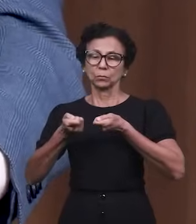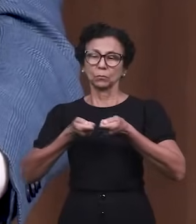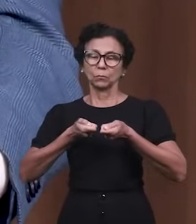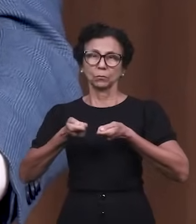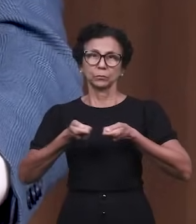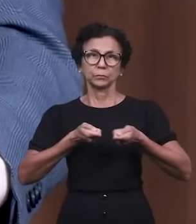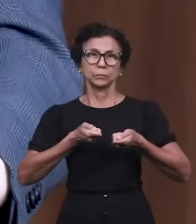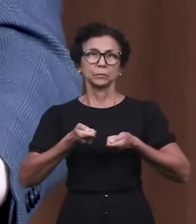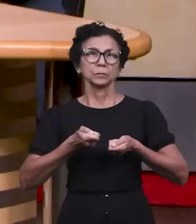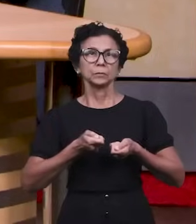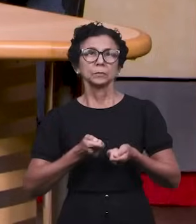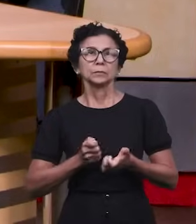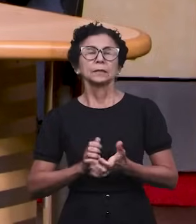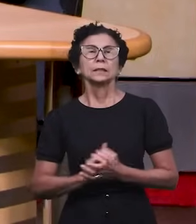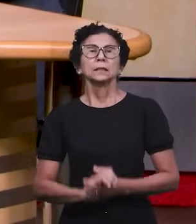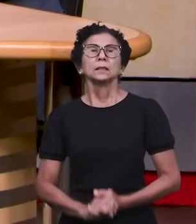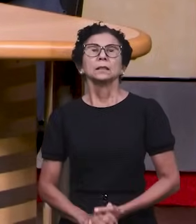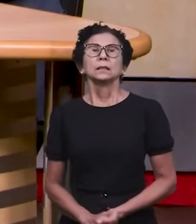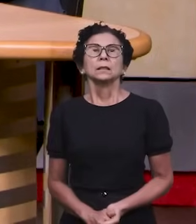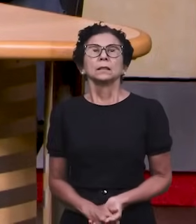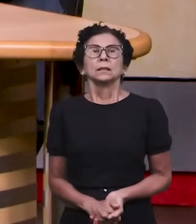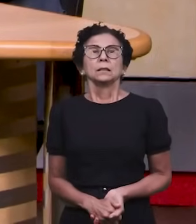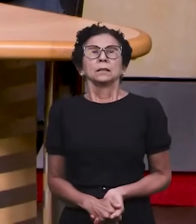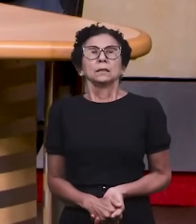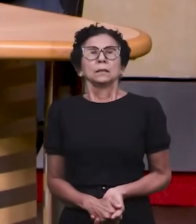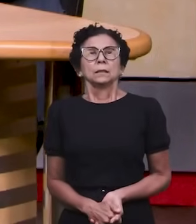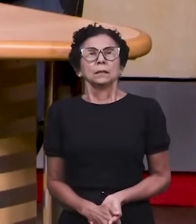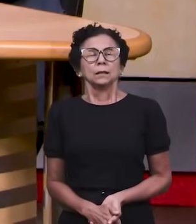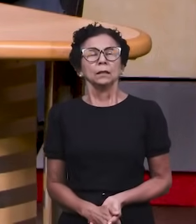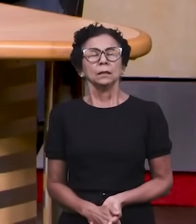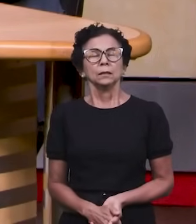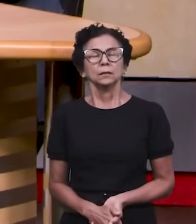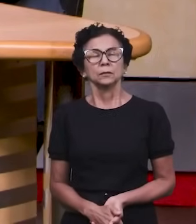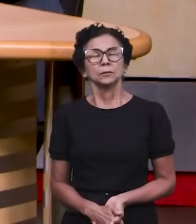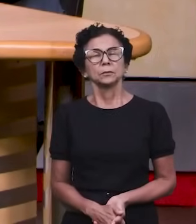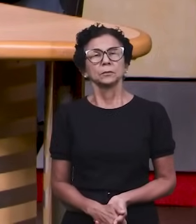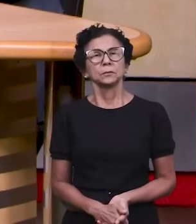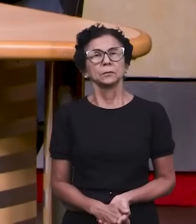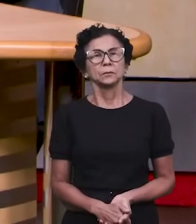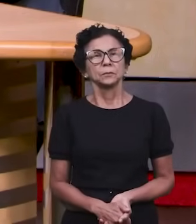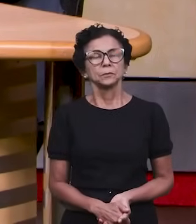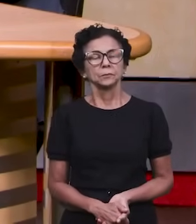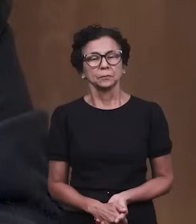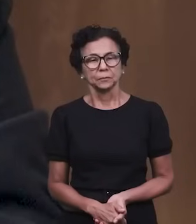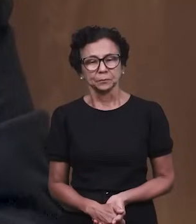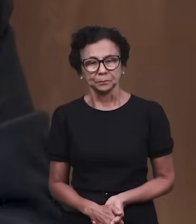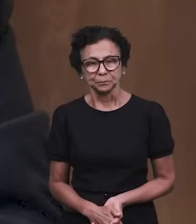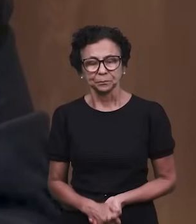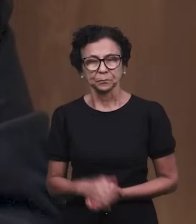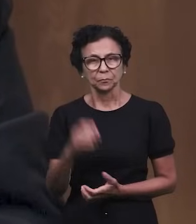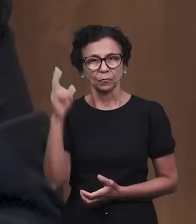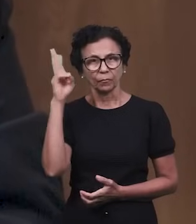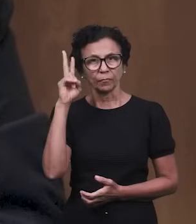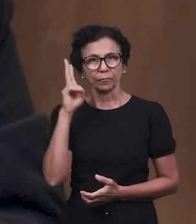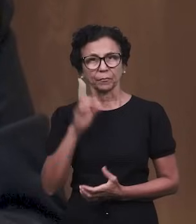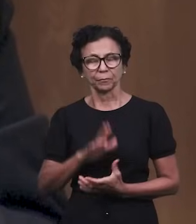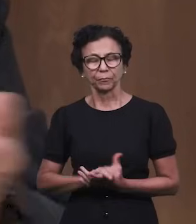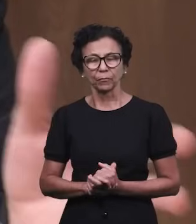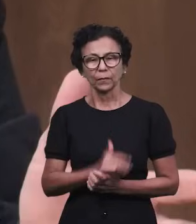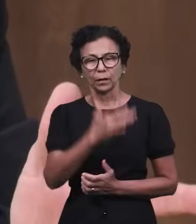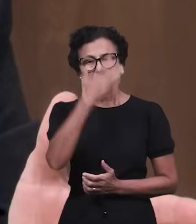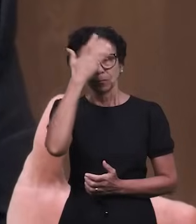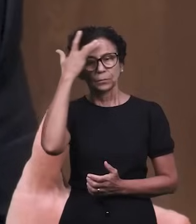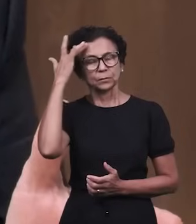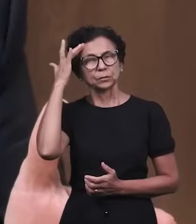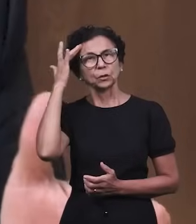controle. Tem um aspecto que eu me lembrei agora, que é importante. A pessoa que vai